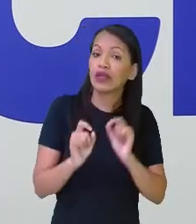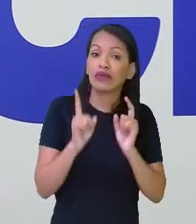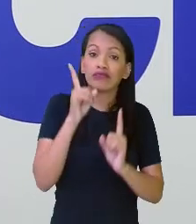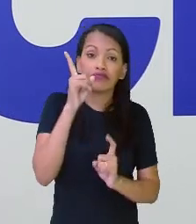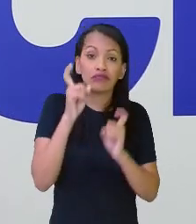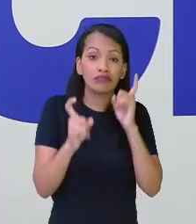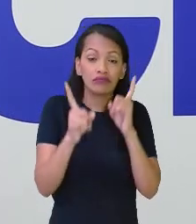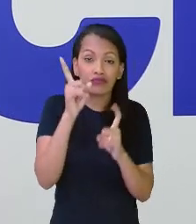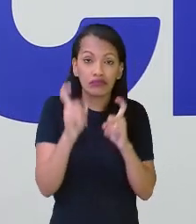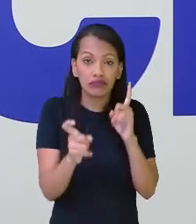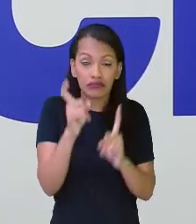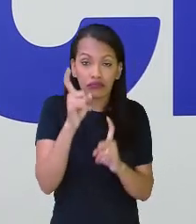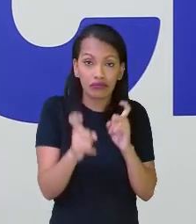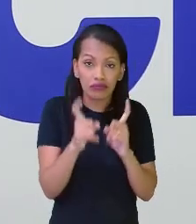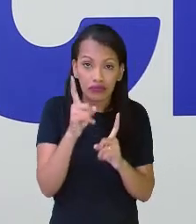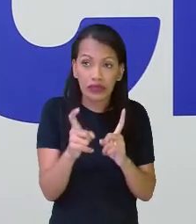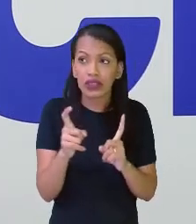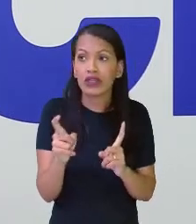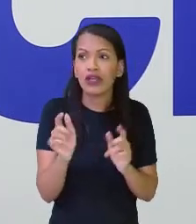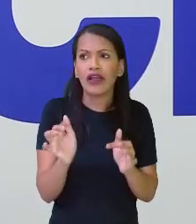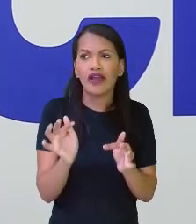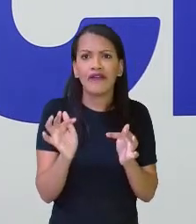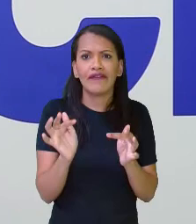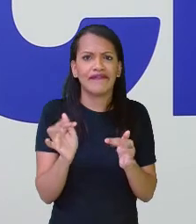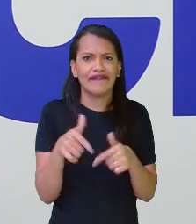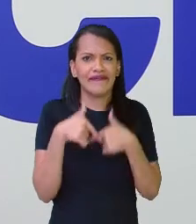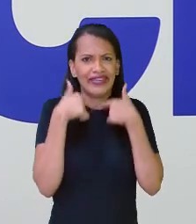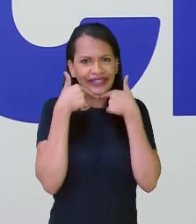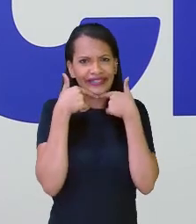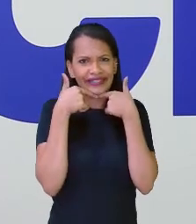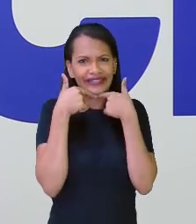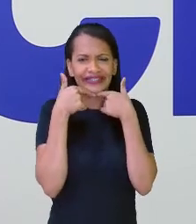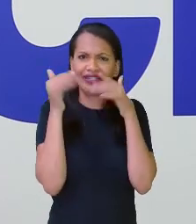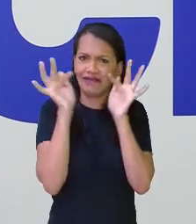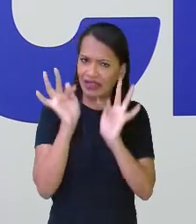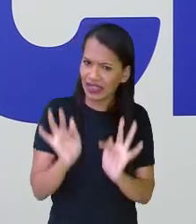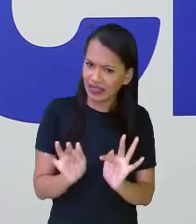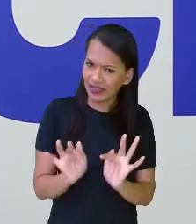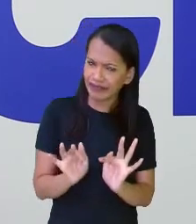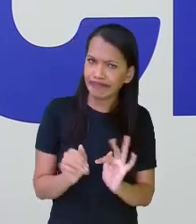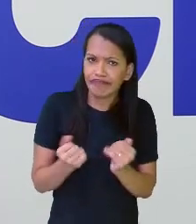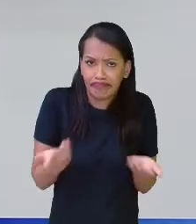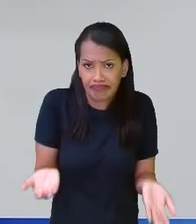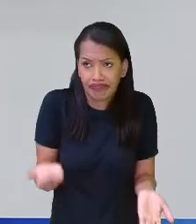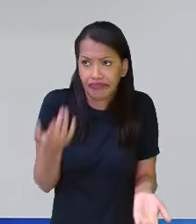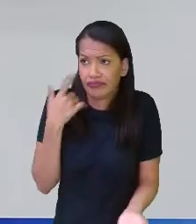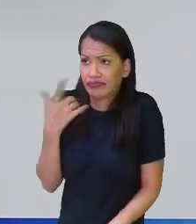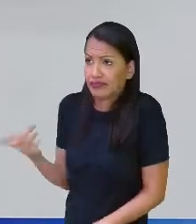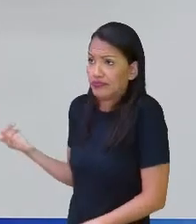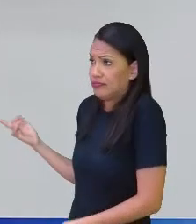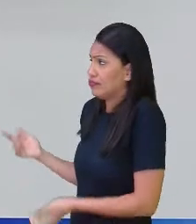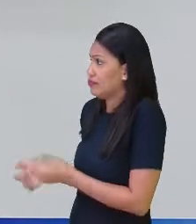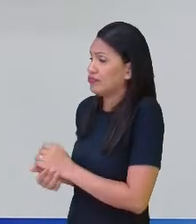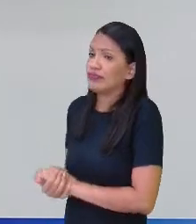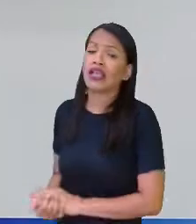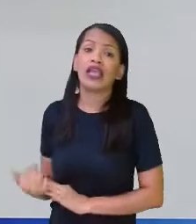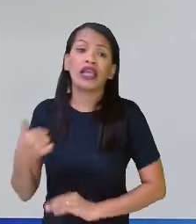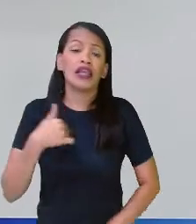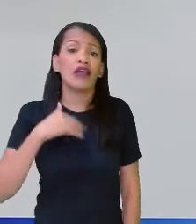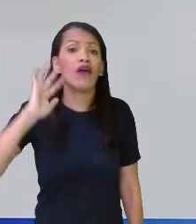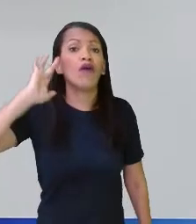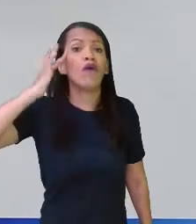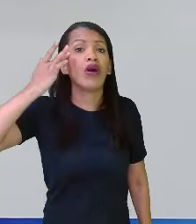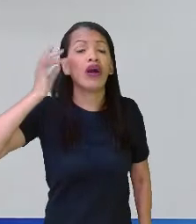dessa personagem, ele está com a expressão feliz. Pode ser uma expressão considerada feliz. Eu já acho que é